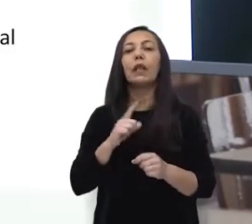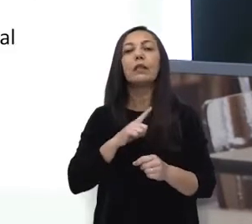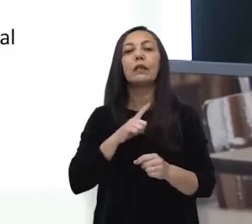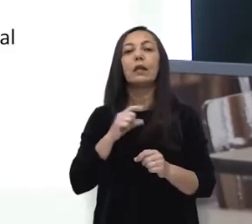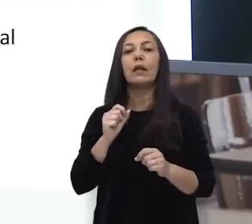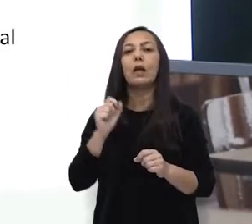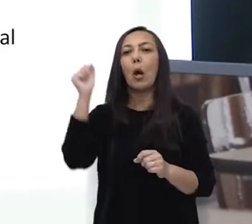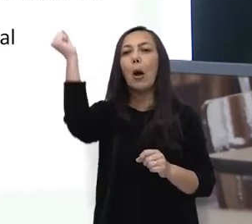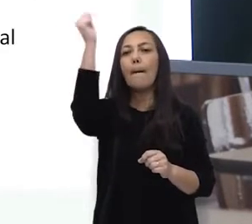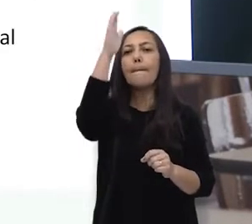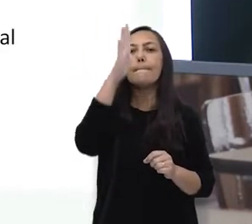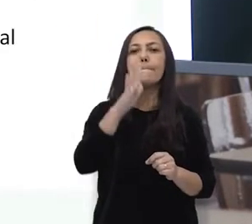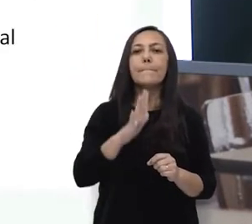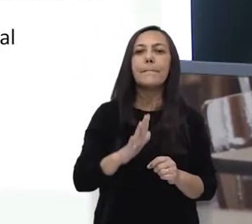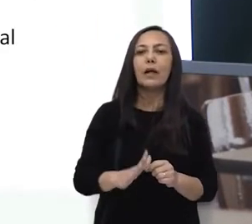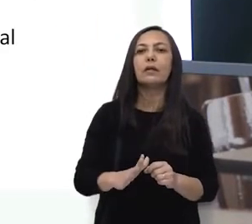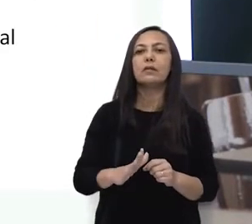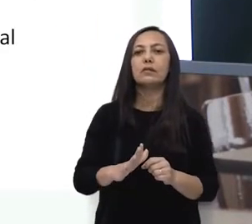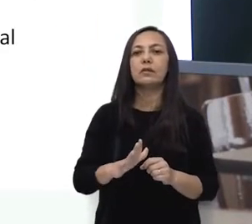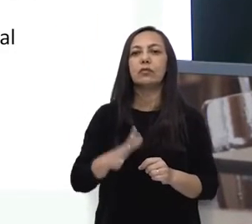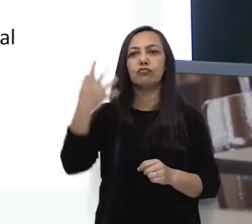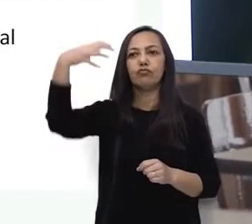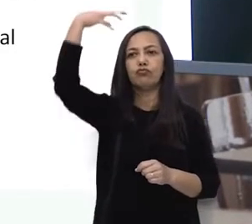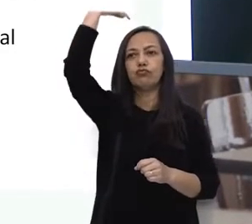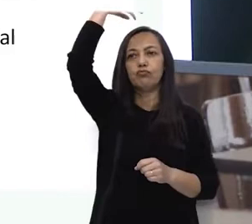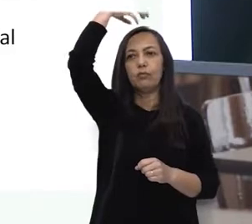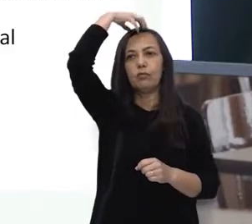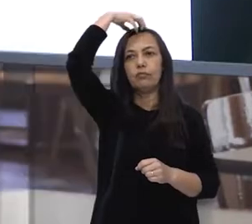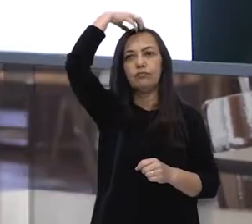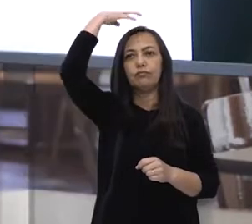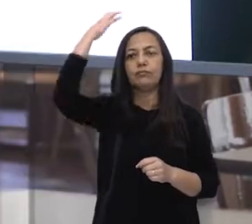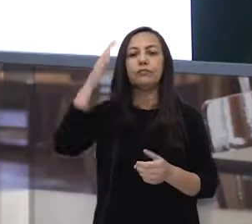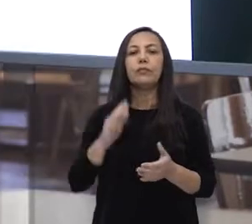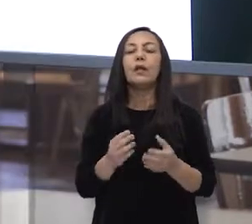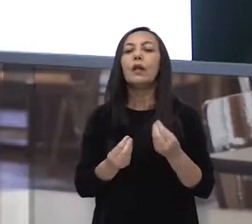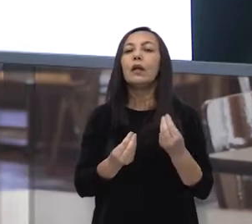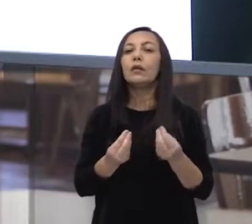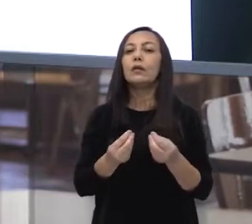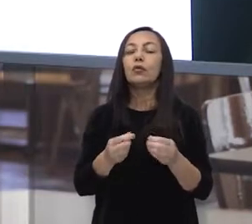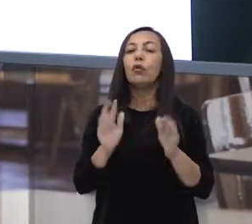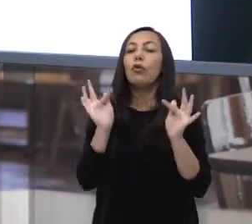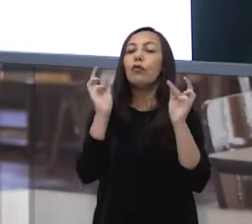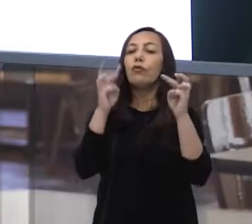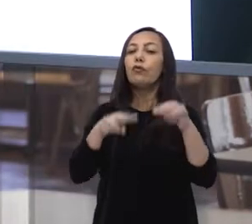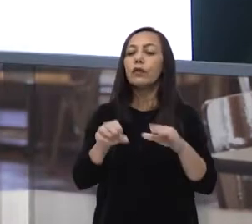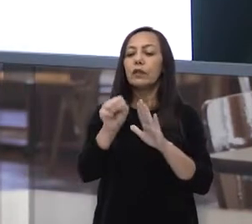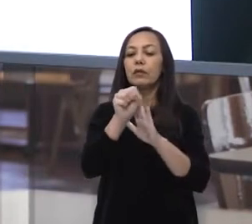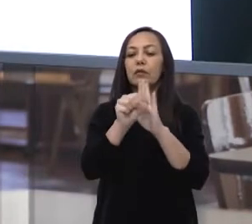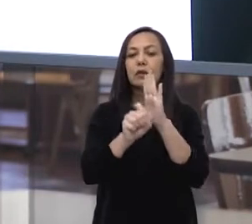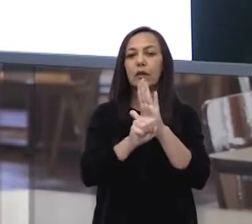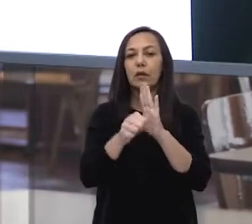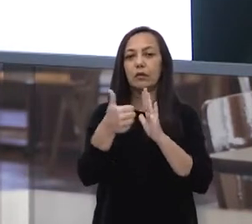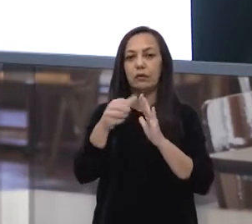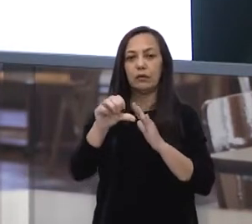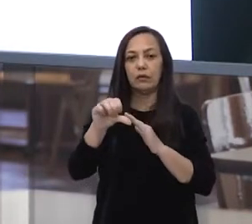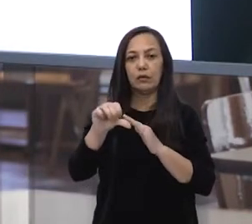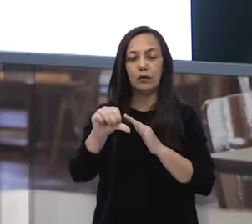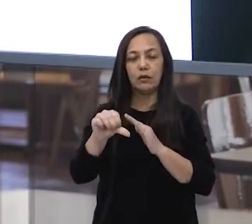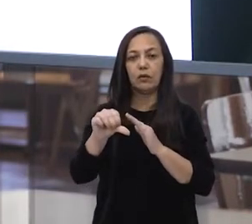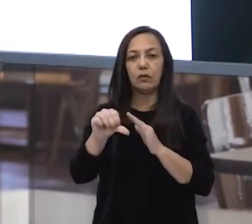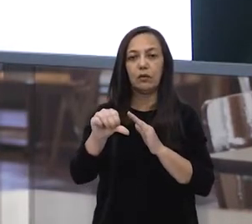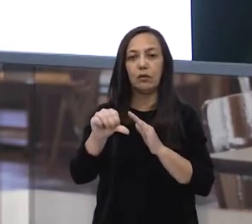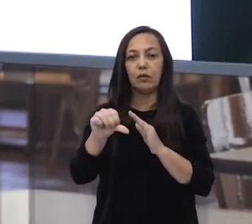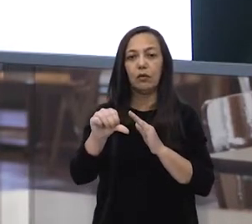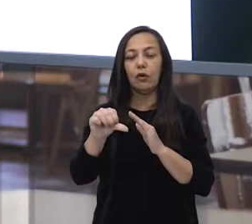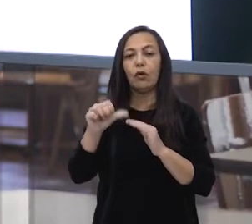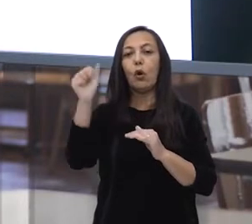o Brasil Império, primeiros passos para se industrializar. Já no final do século XIX,